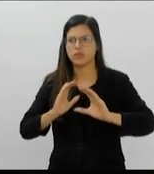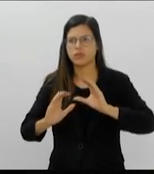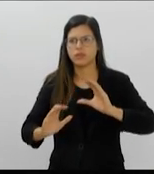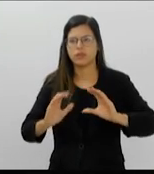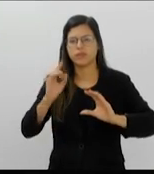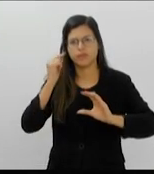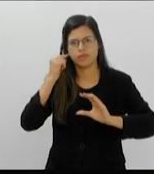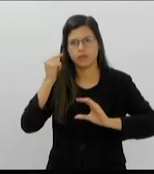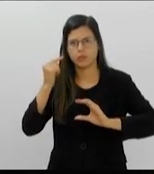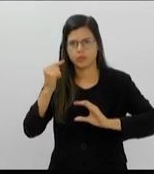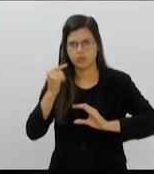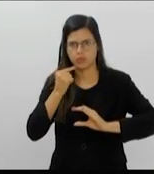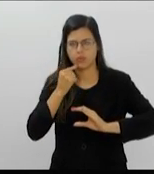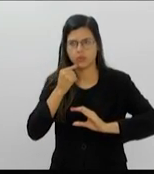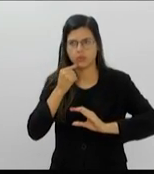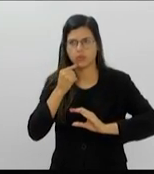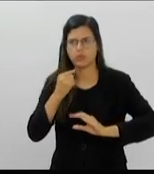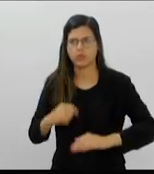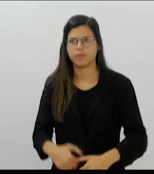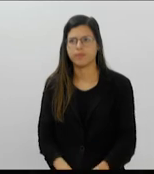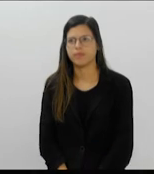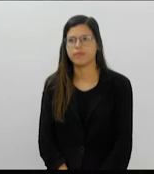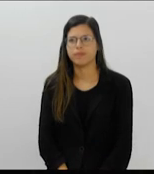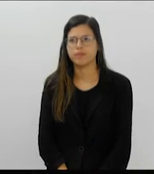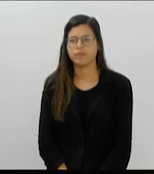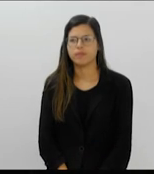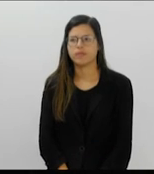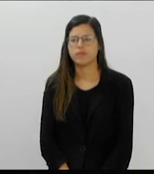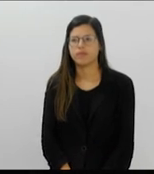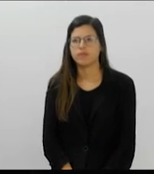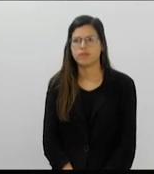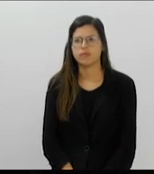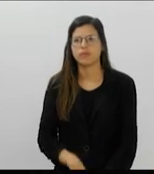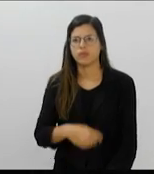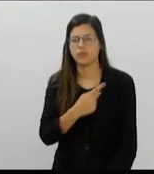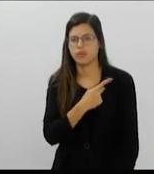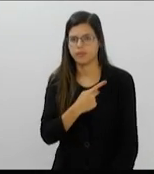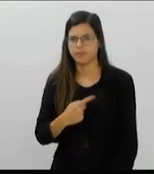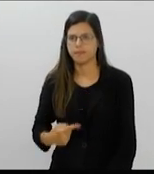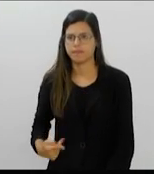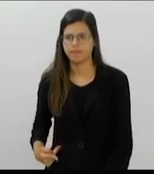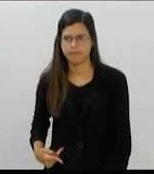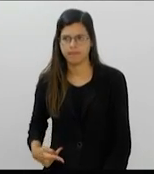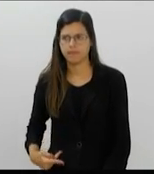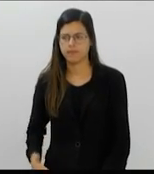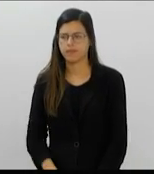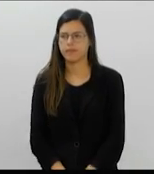aos deficientes auditivos. Senhora Presidente,